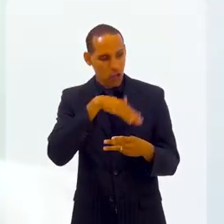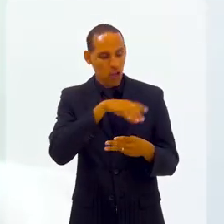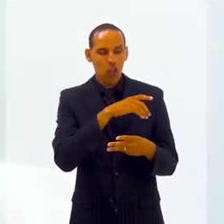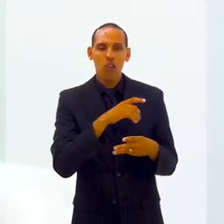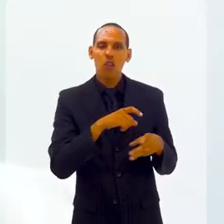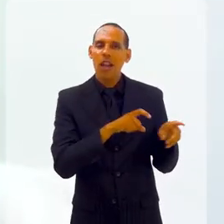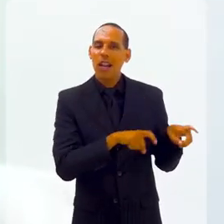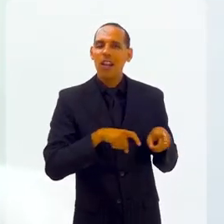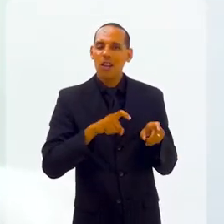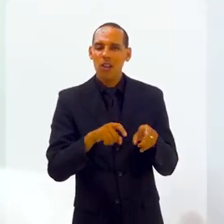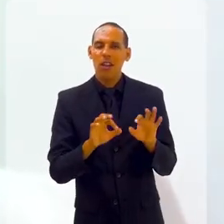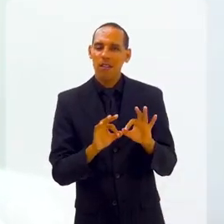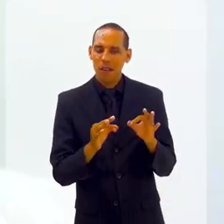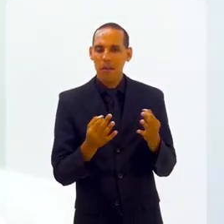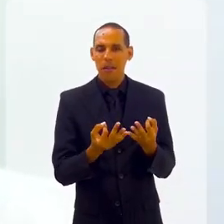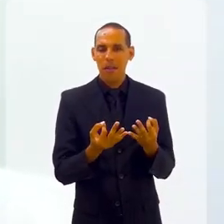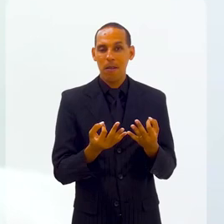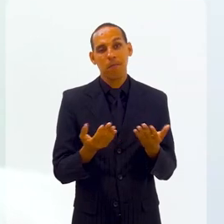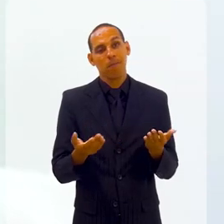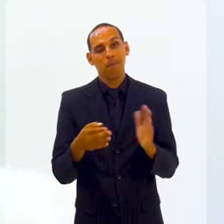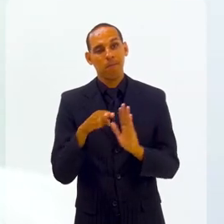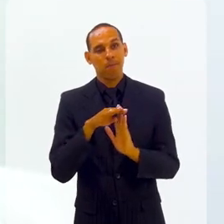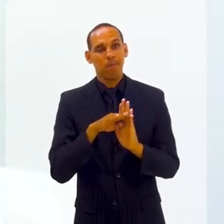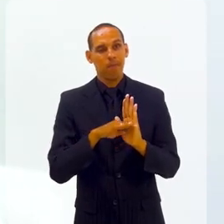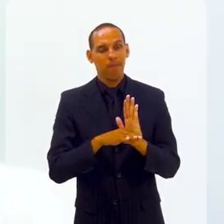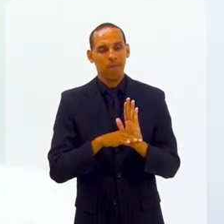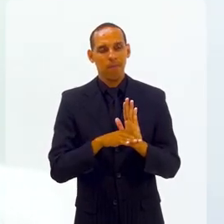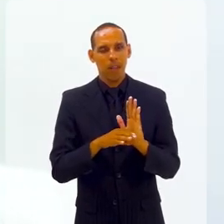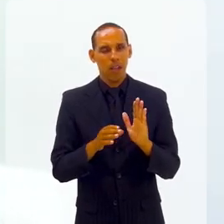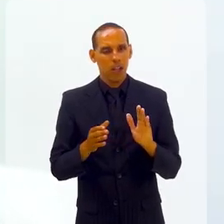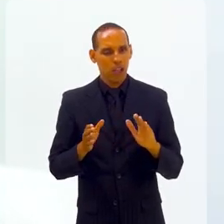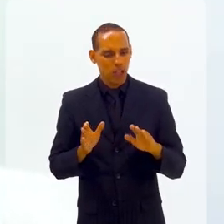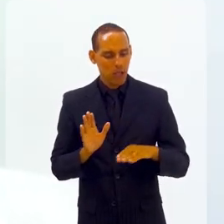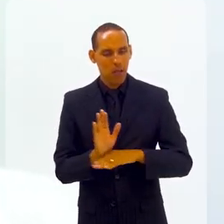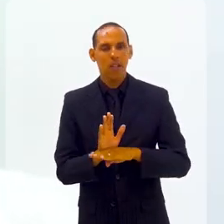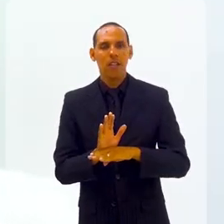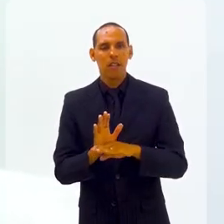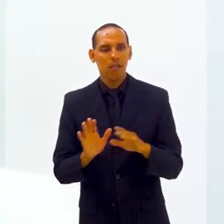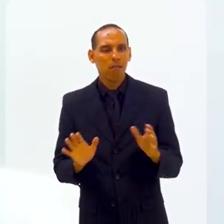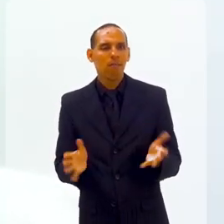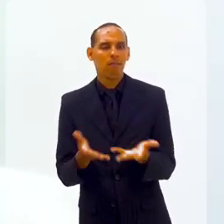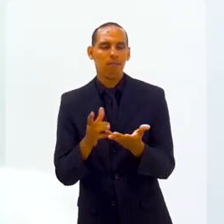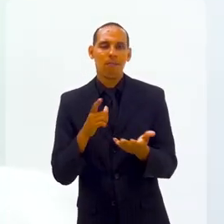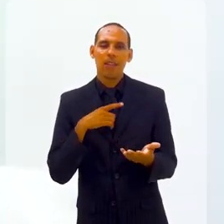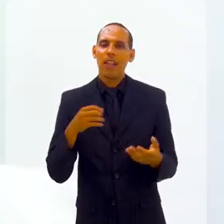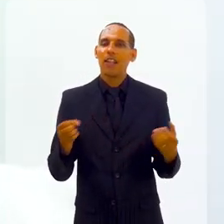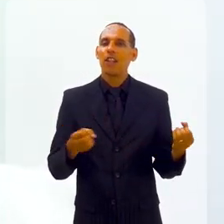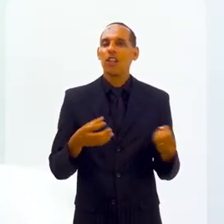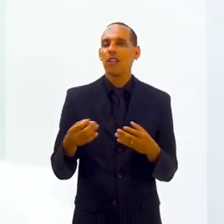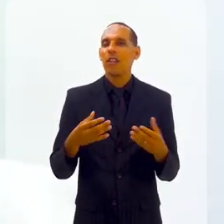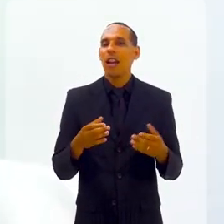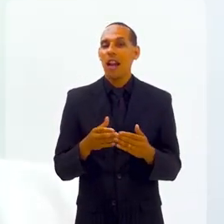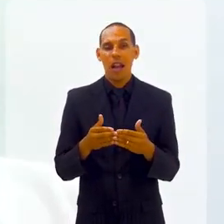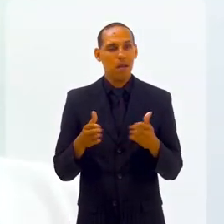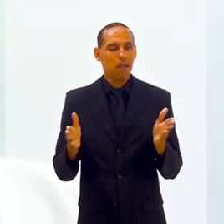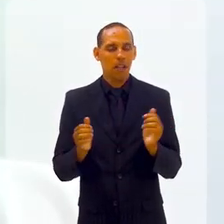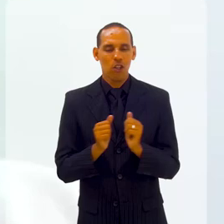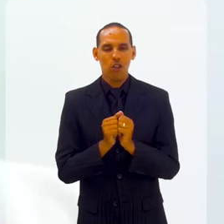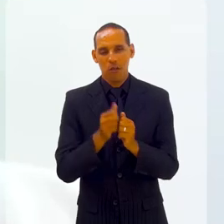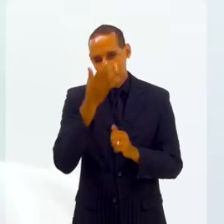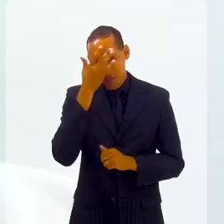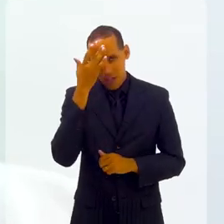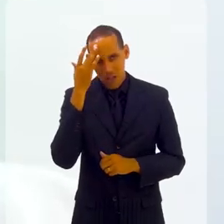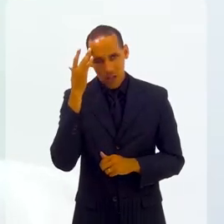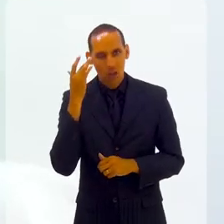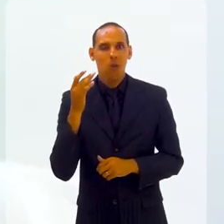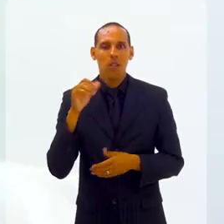Então existe todo um programa né de incentivo a essa questão da Inovação aberta com parceiros do